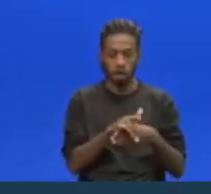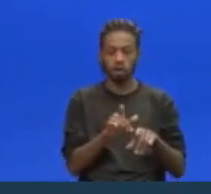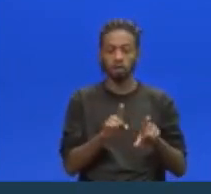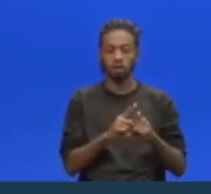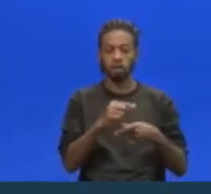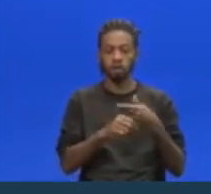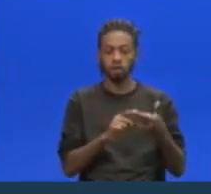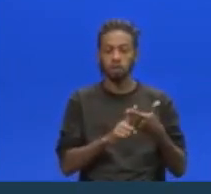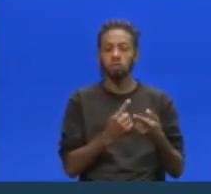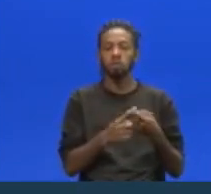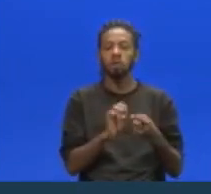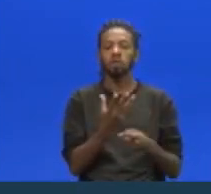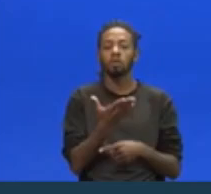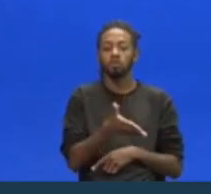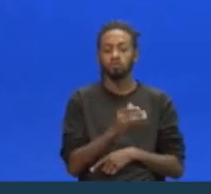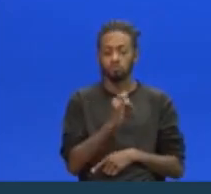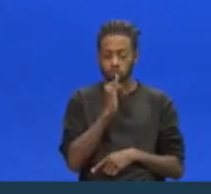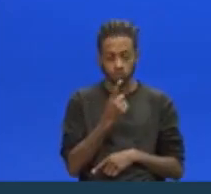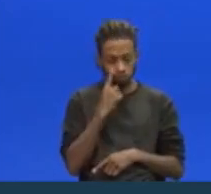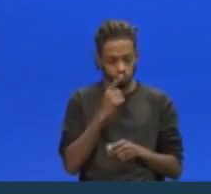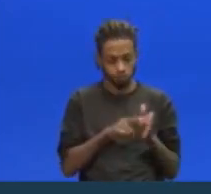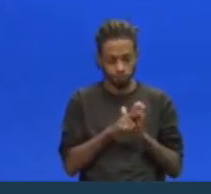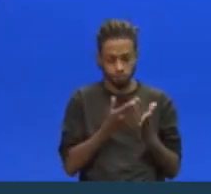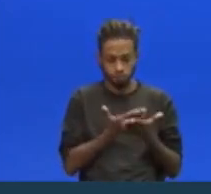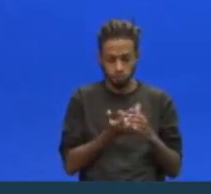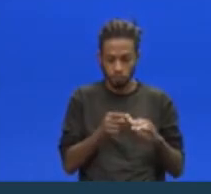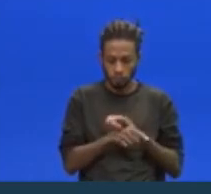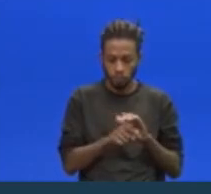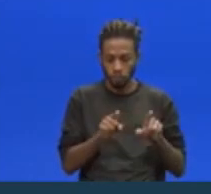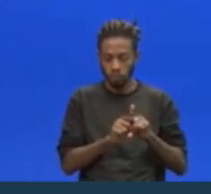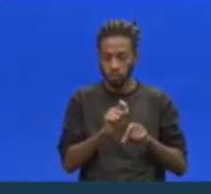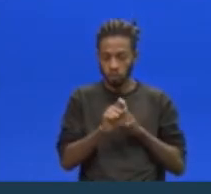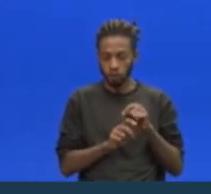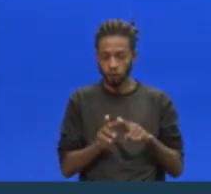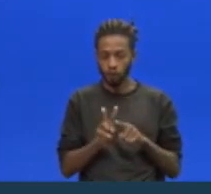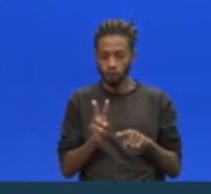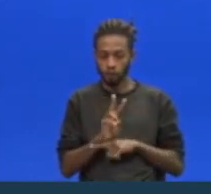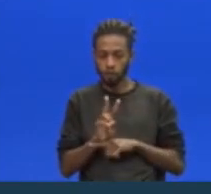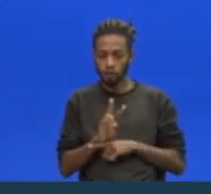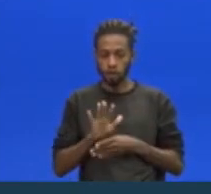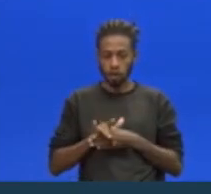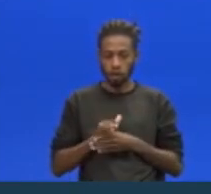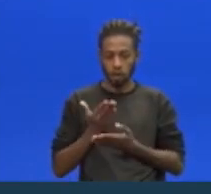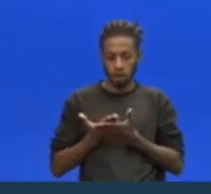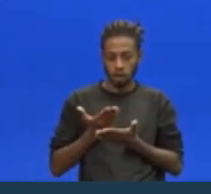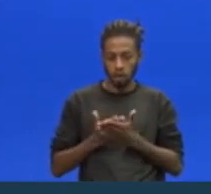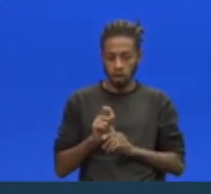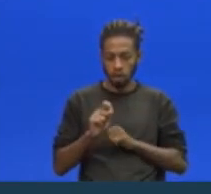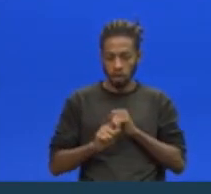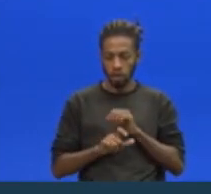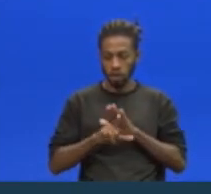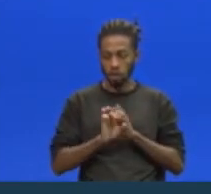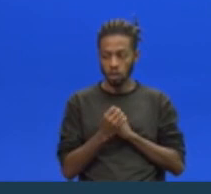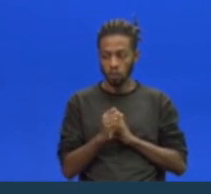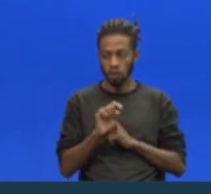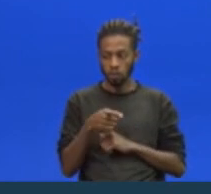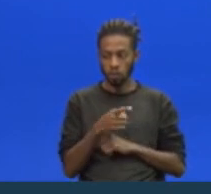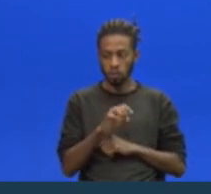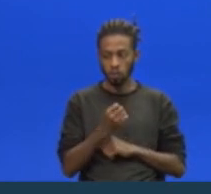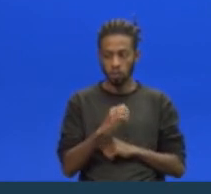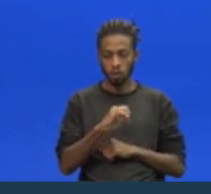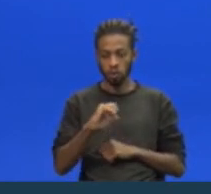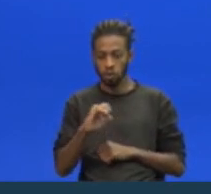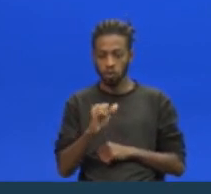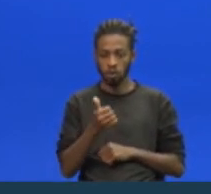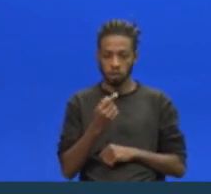dos fatores a ela associados. Então, a vigilância epidemiológica é definida por uma lei, a Lei 8.080, de 1990, né, como